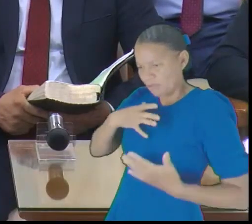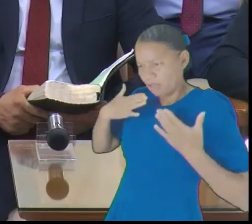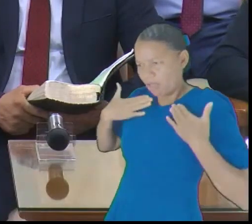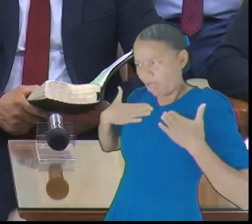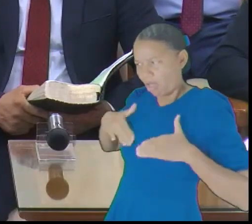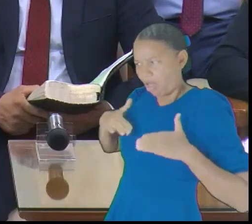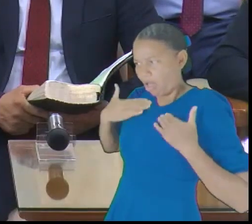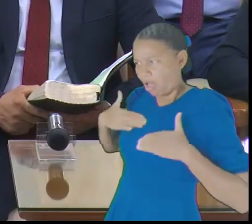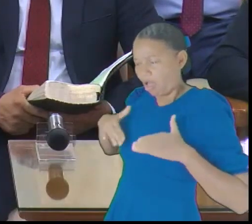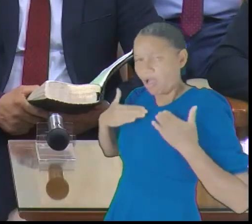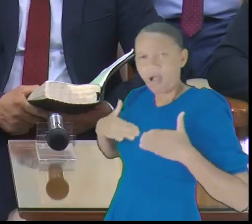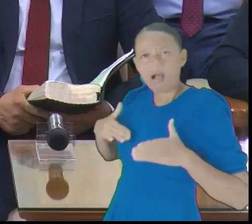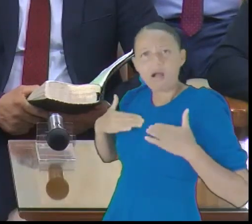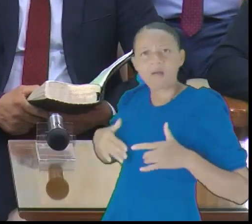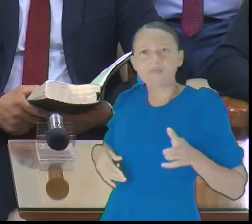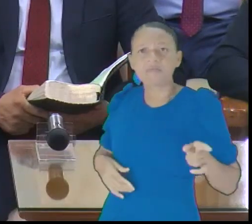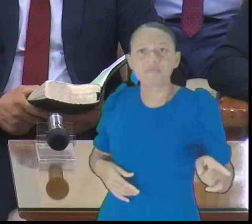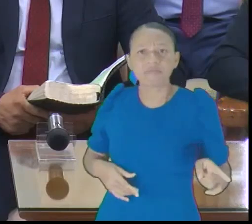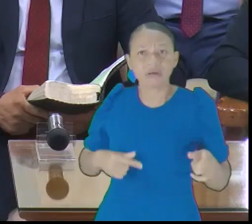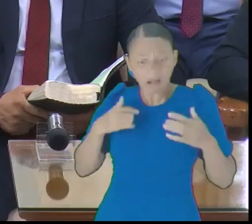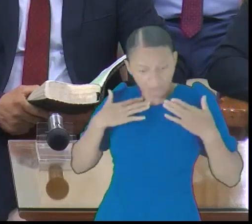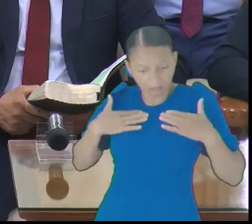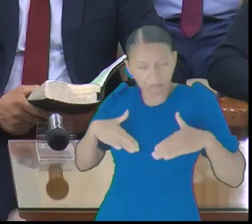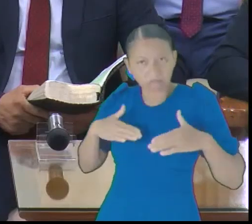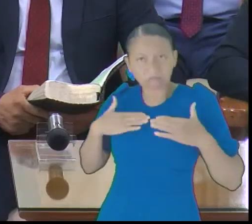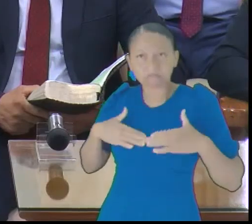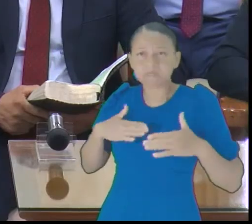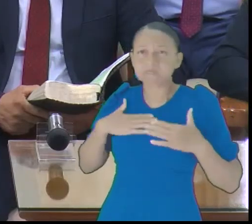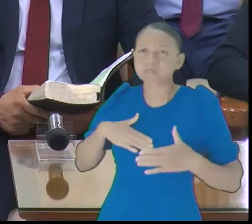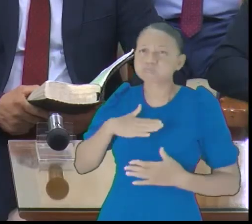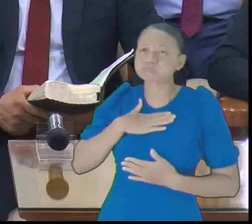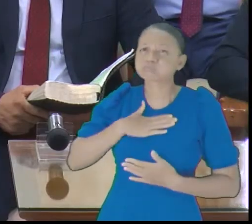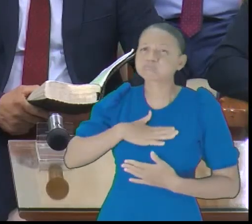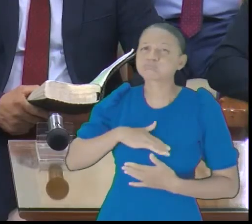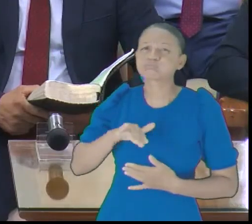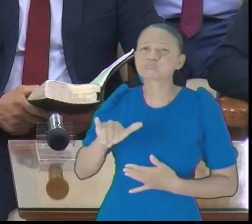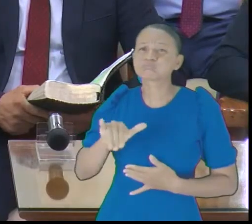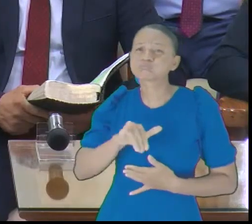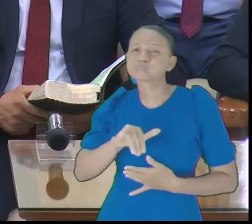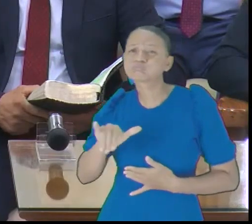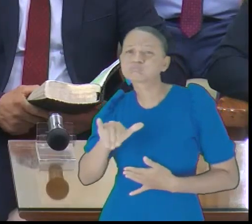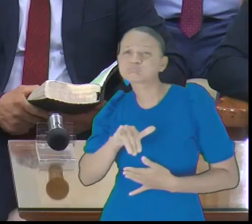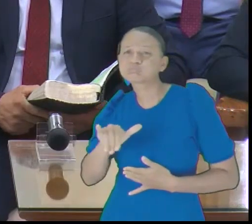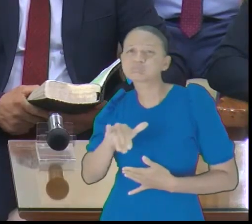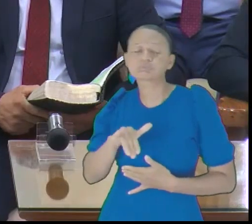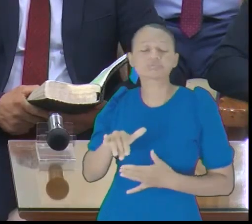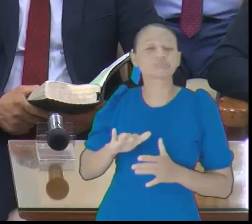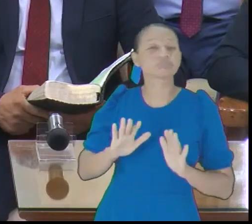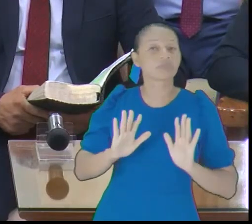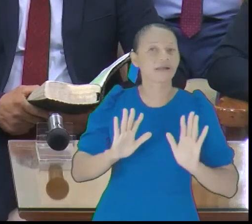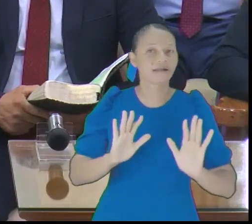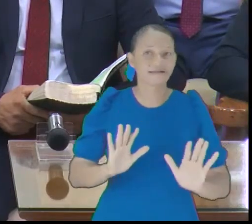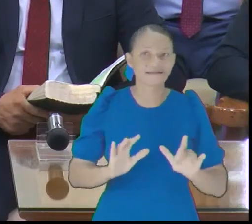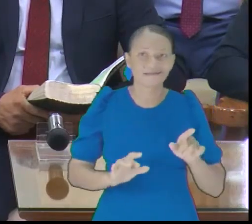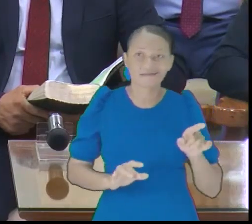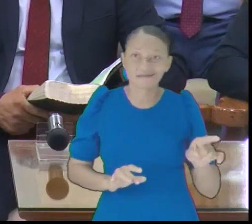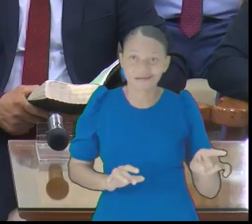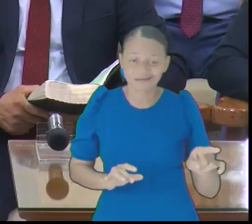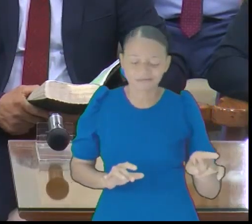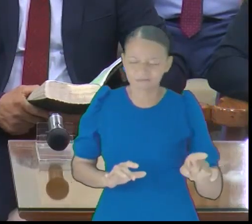pacato, apesar de ser um homem calmo, apesar de ser um homem tranquilo, mas